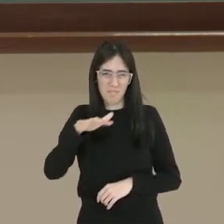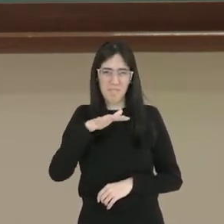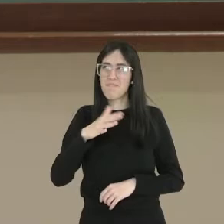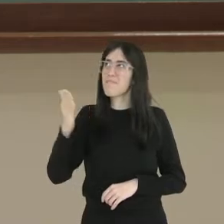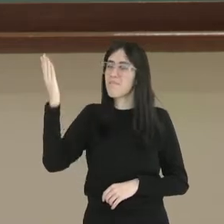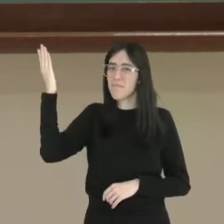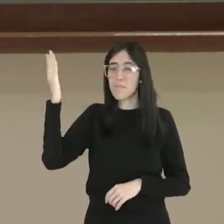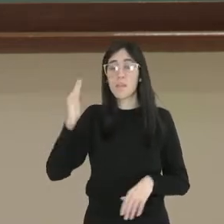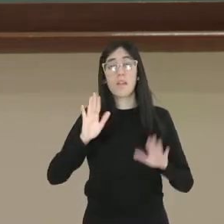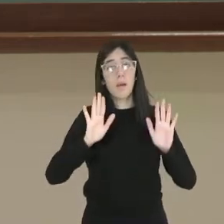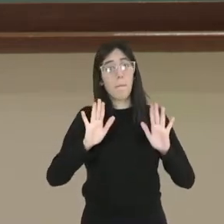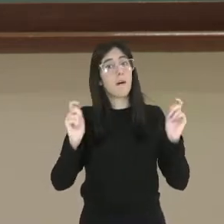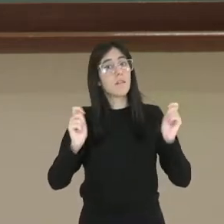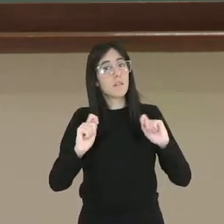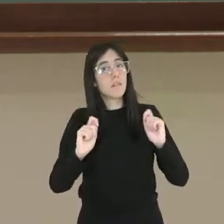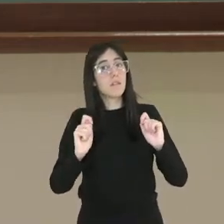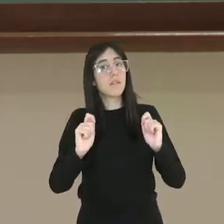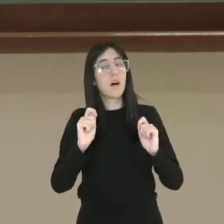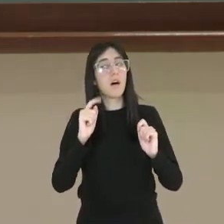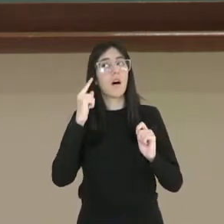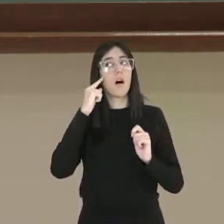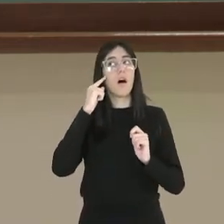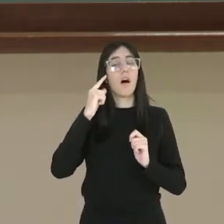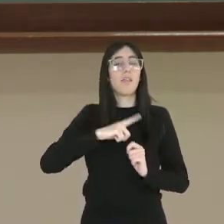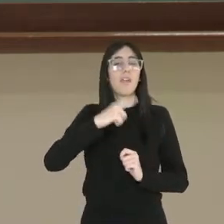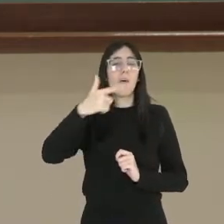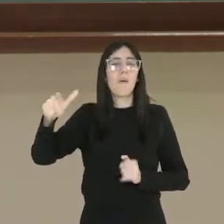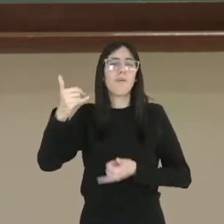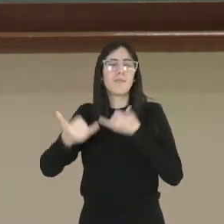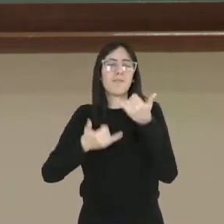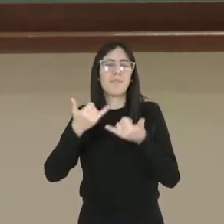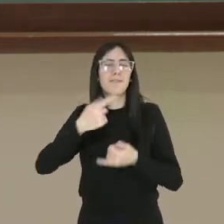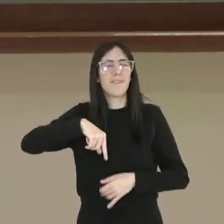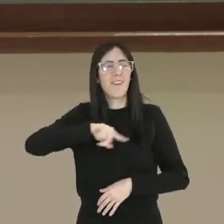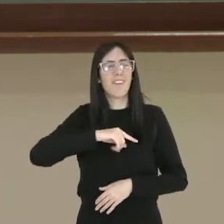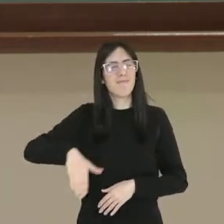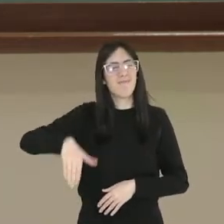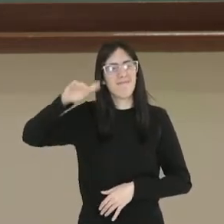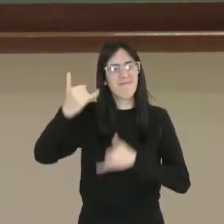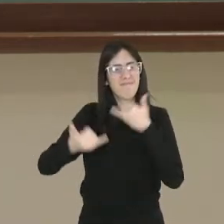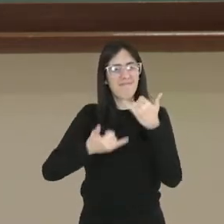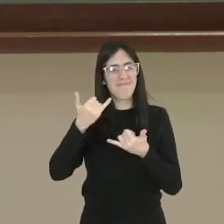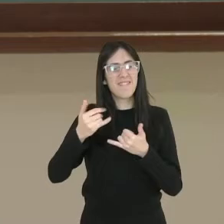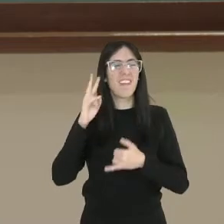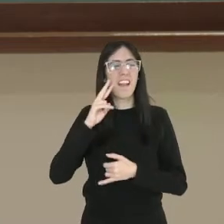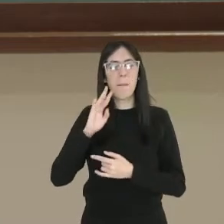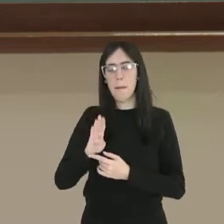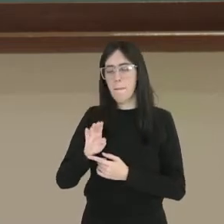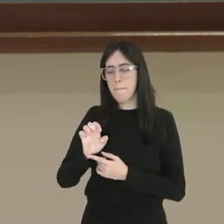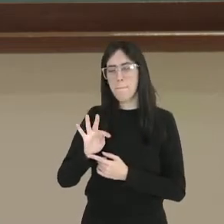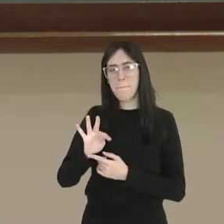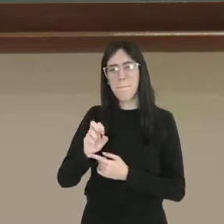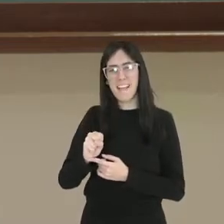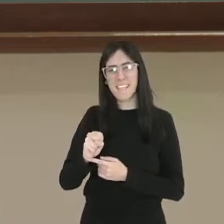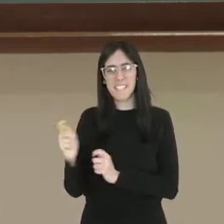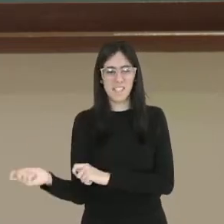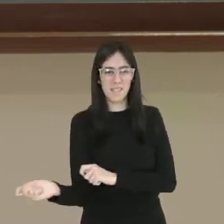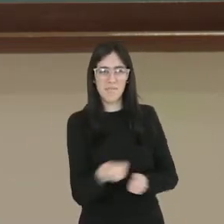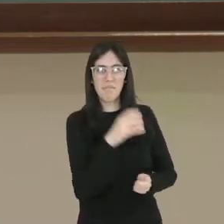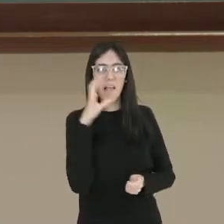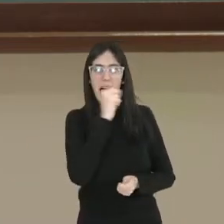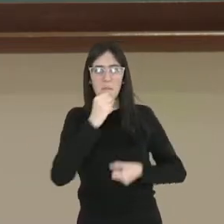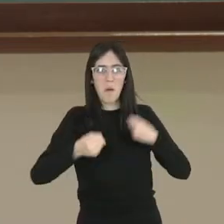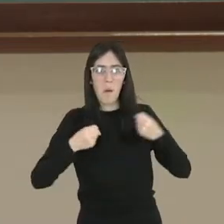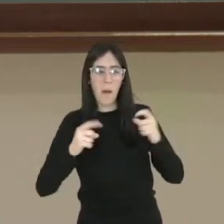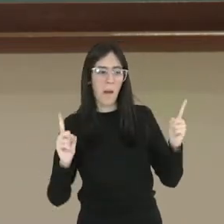sim fazer associação com outras brincadeiras, outros jogos nossos, não é mesmo? Como o bets. Então, igual ao bets,